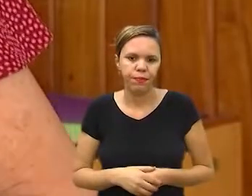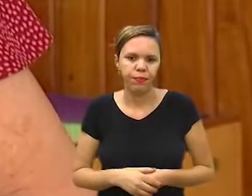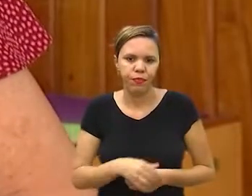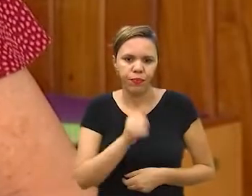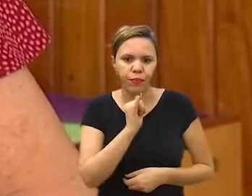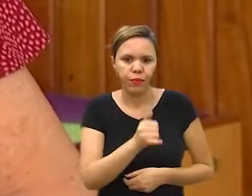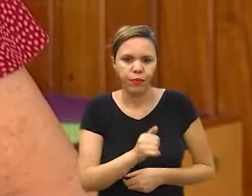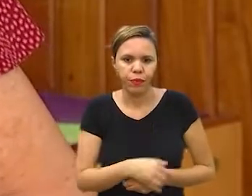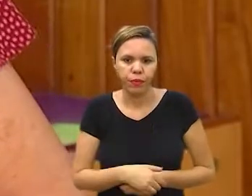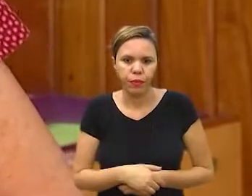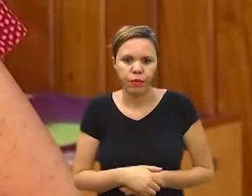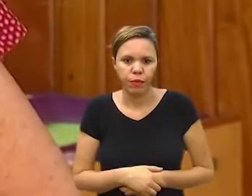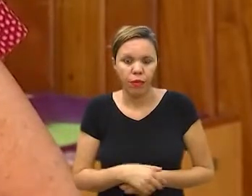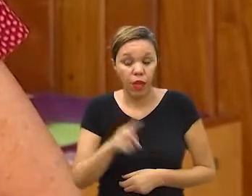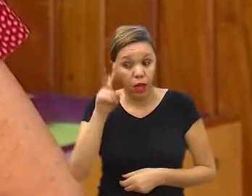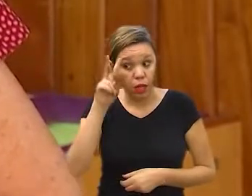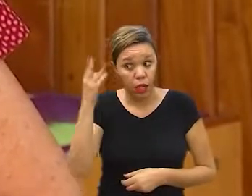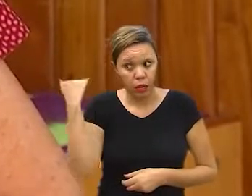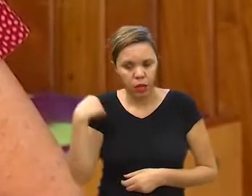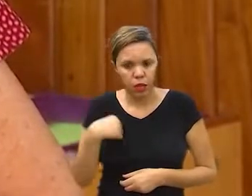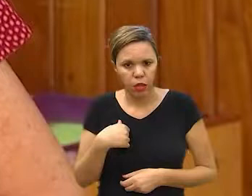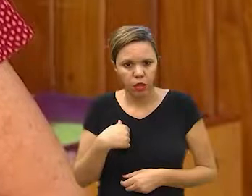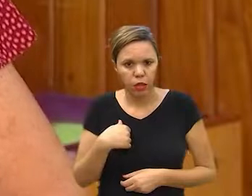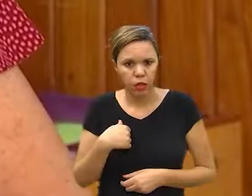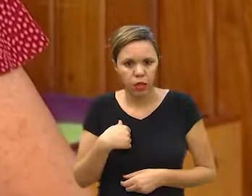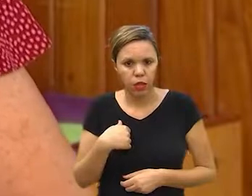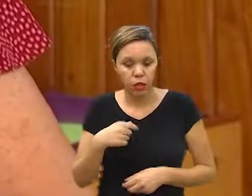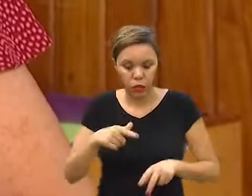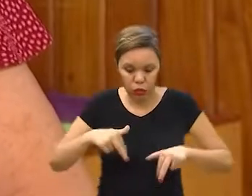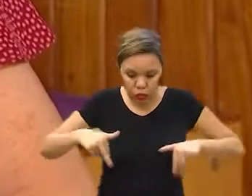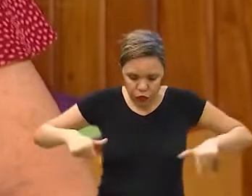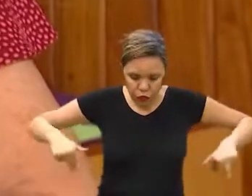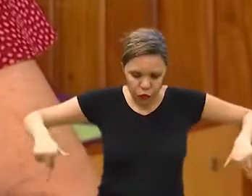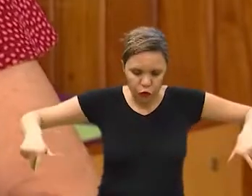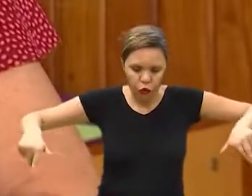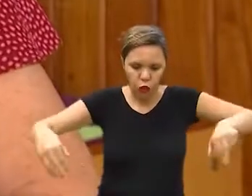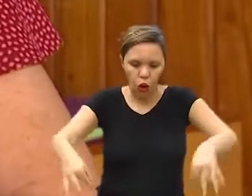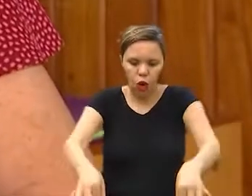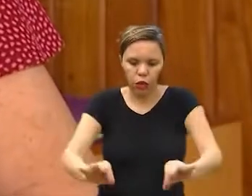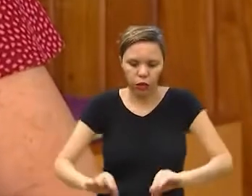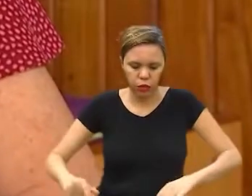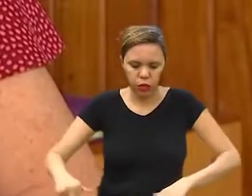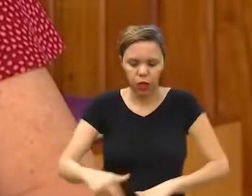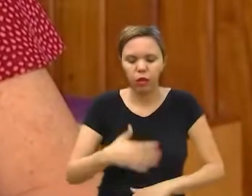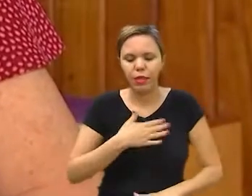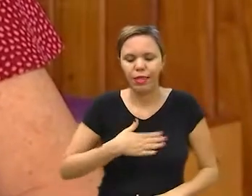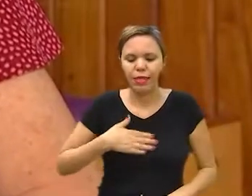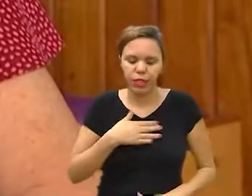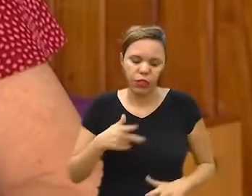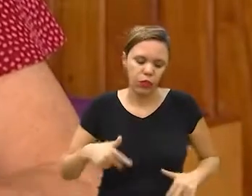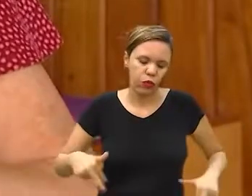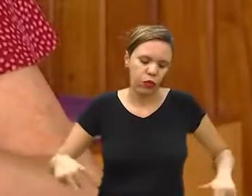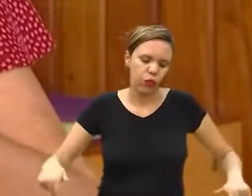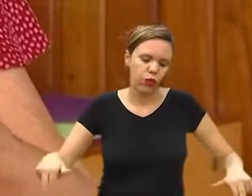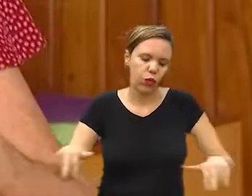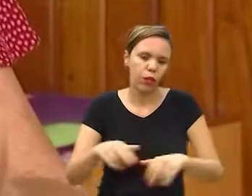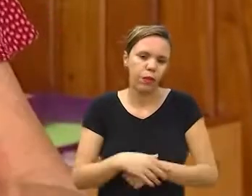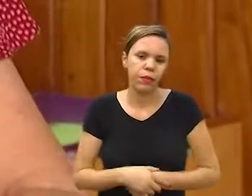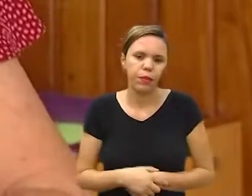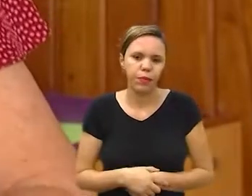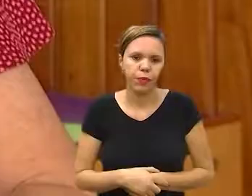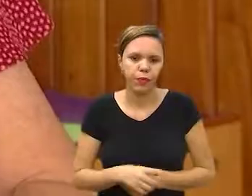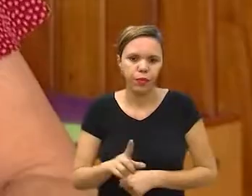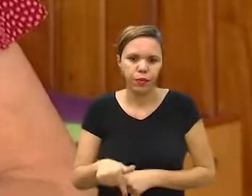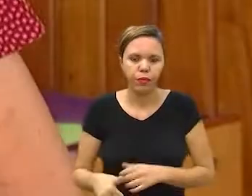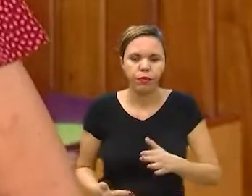fala, olha, lembra que a gente anda ao redor do tapete? Aí lembra, e com muito prazer ele vai ao redor do tapete. Então a gente,